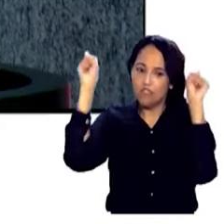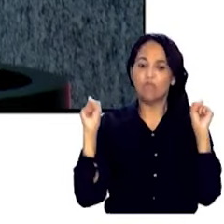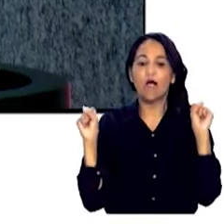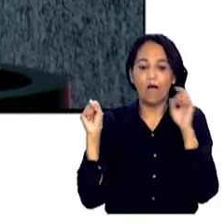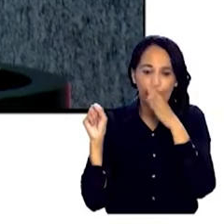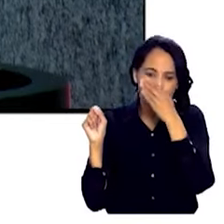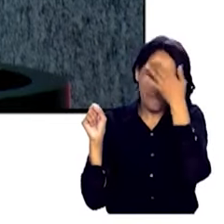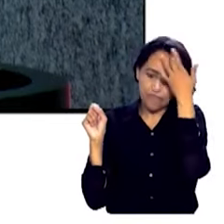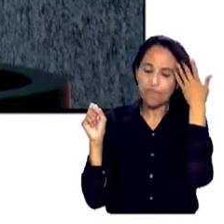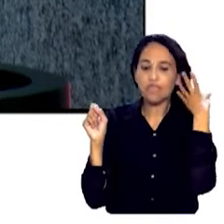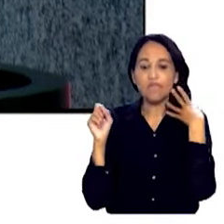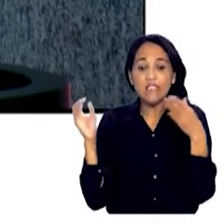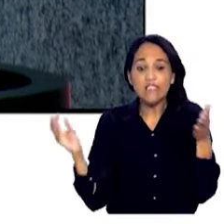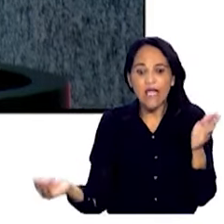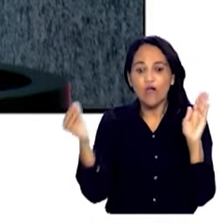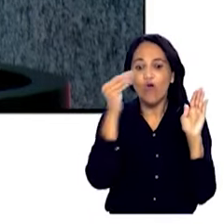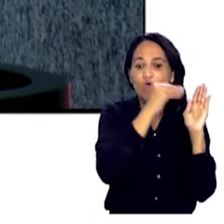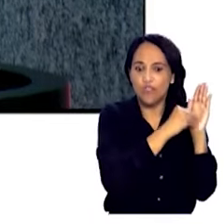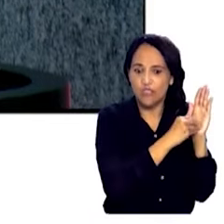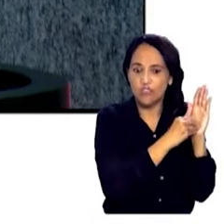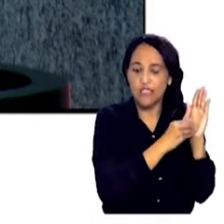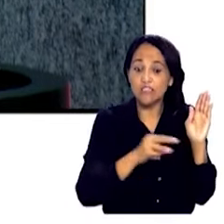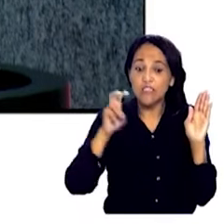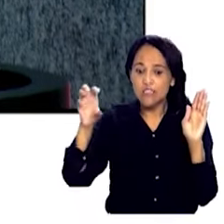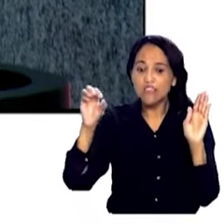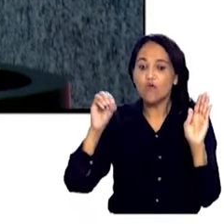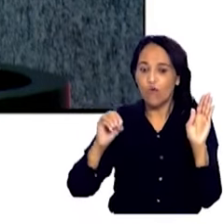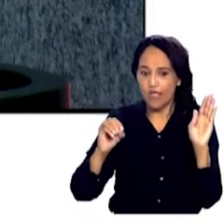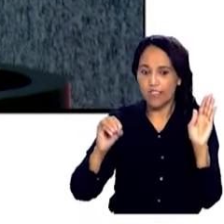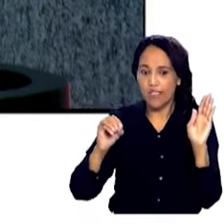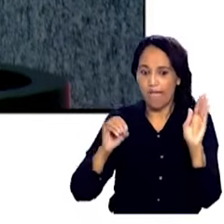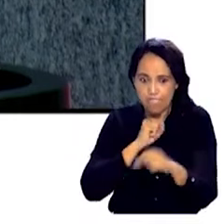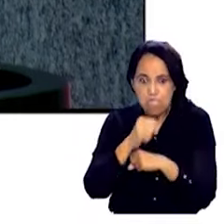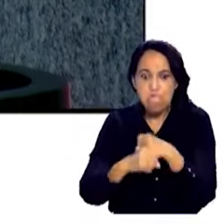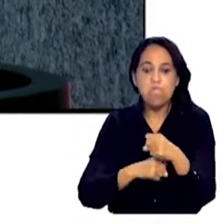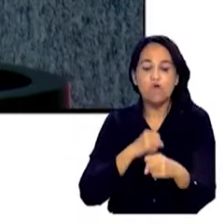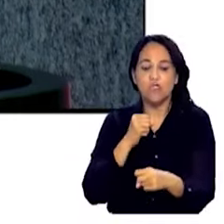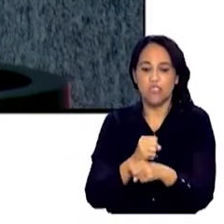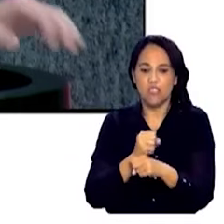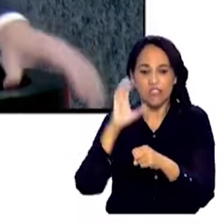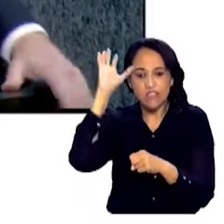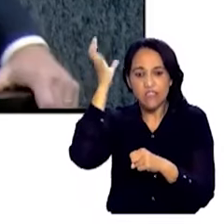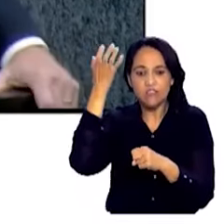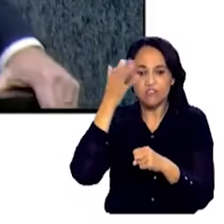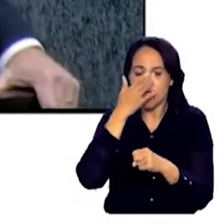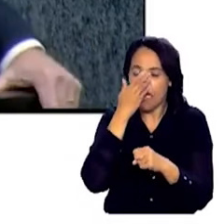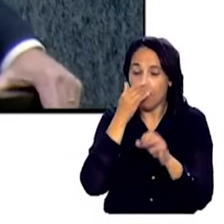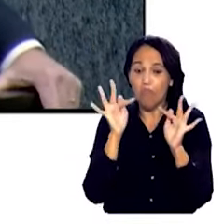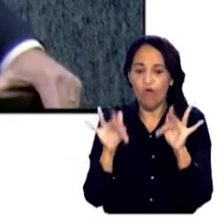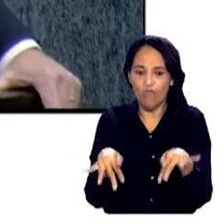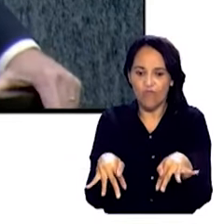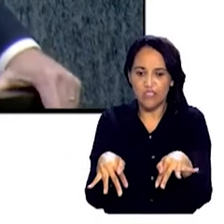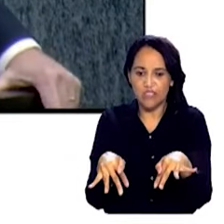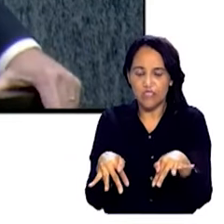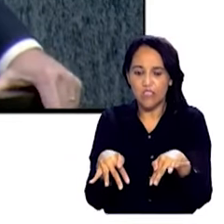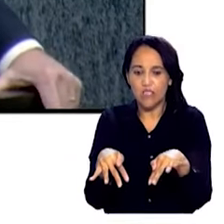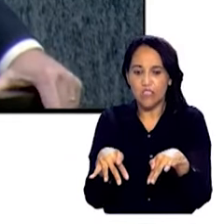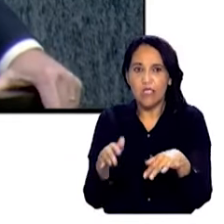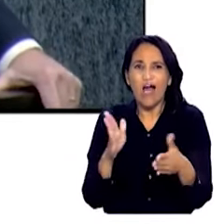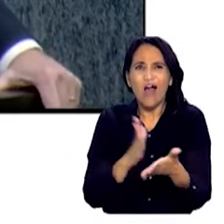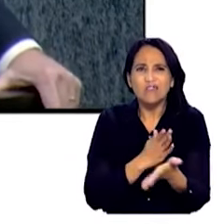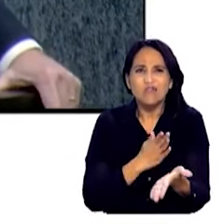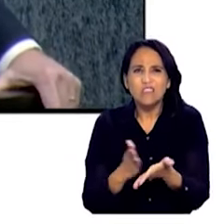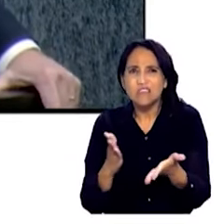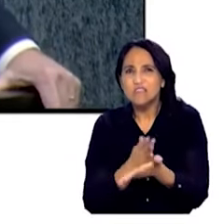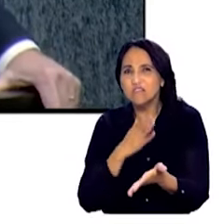50 por ano que o tribunal decide lá eu queria terminar só dizendo isso às vezes nós temos uma noção